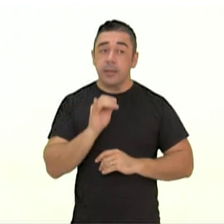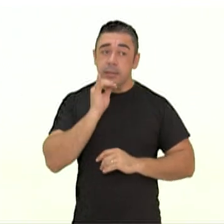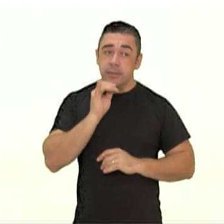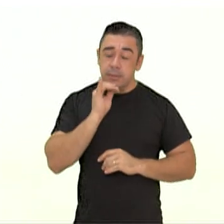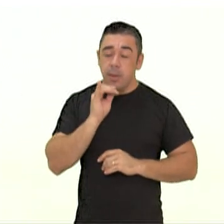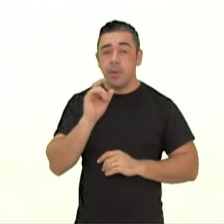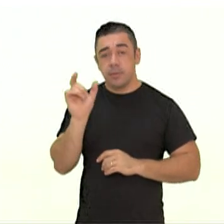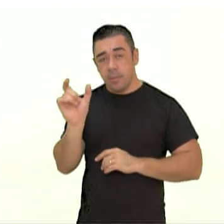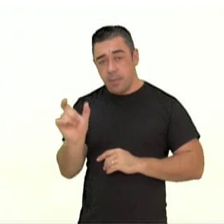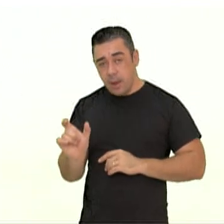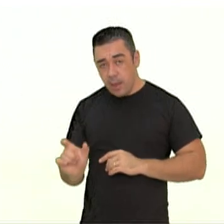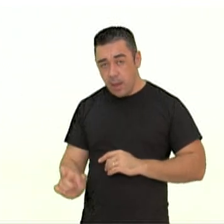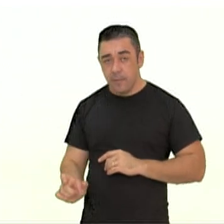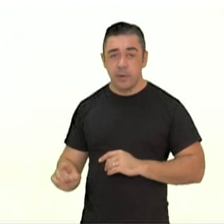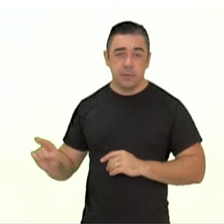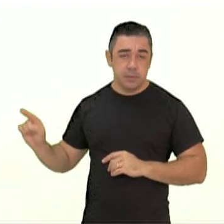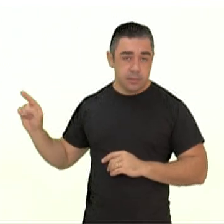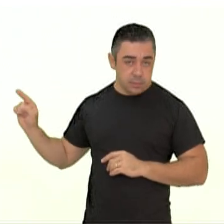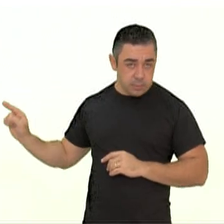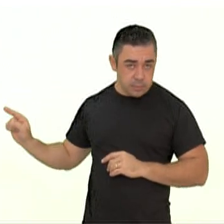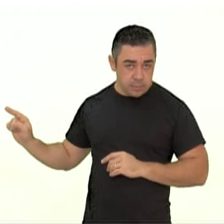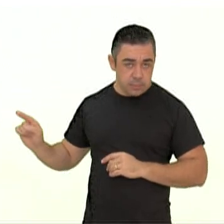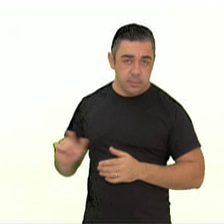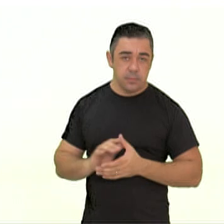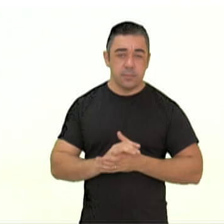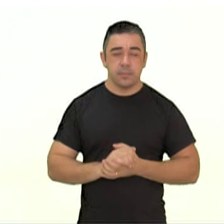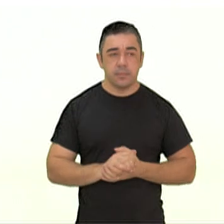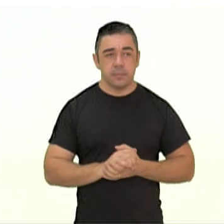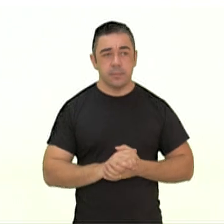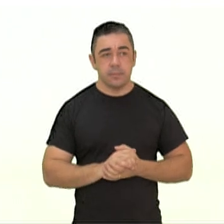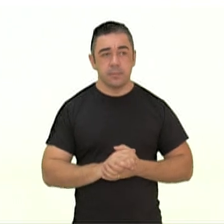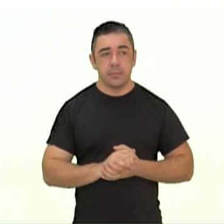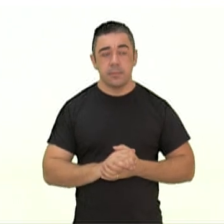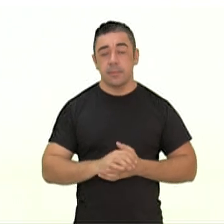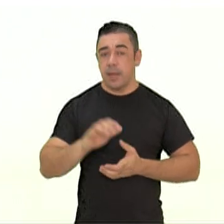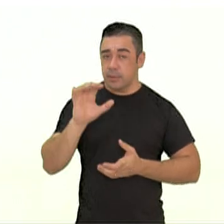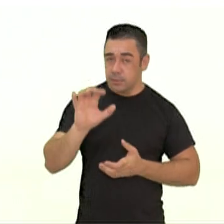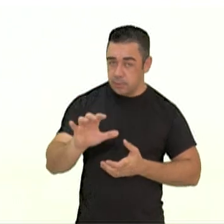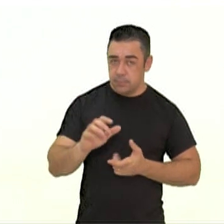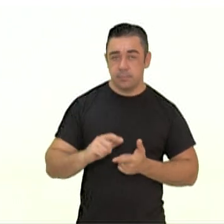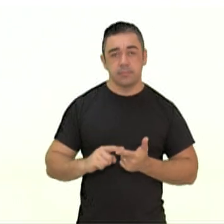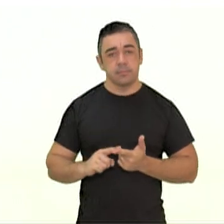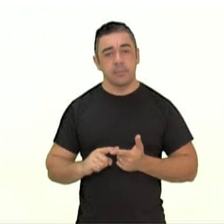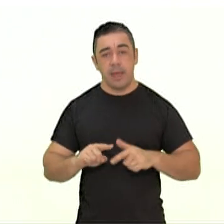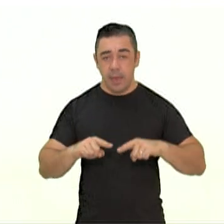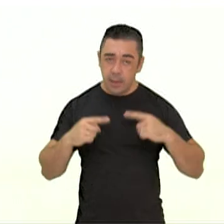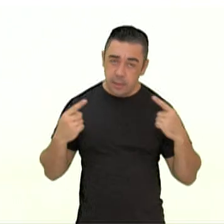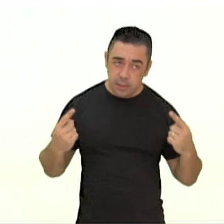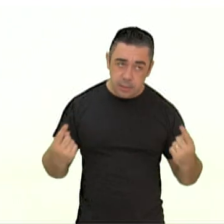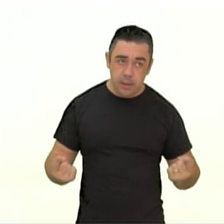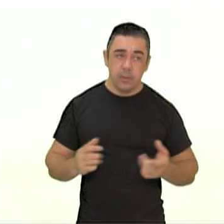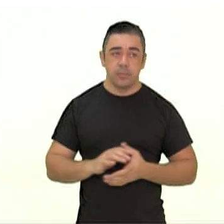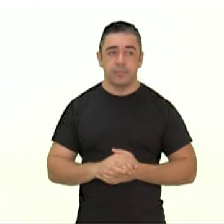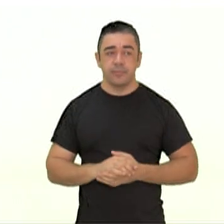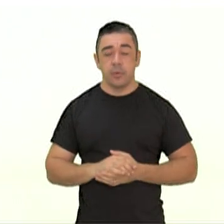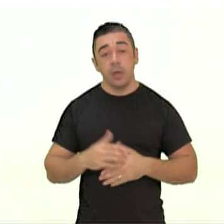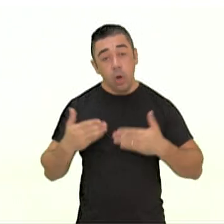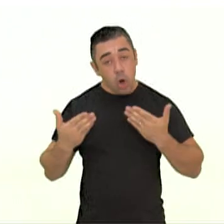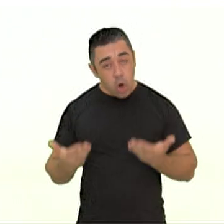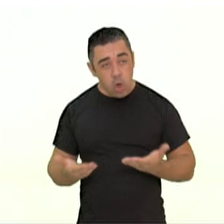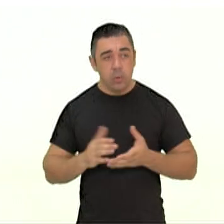de conjunções coordenativas conclusivas: assim,